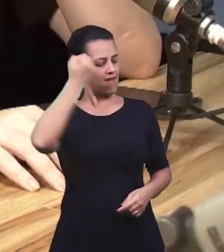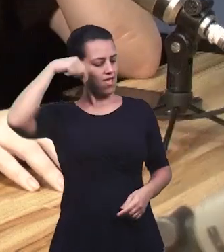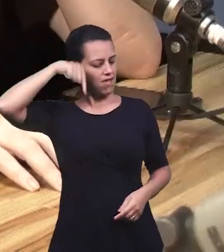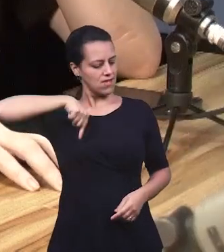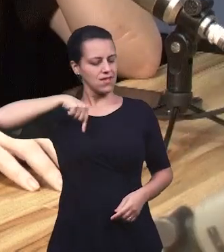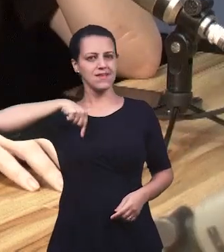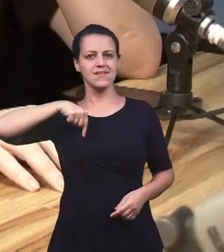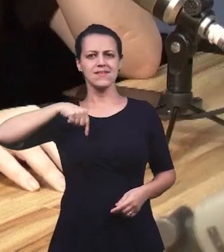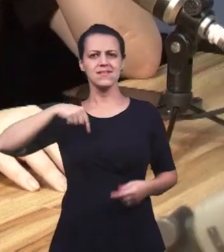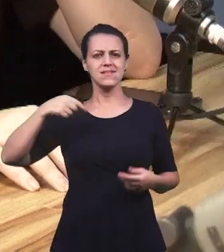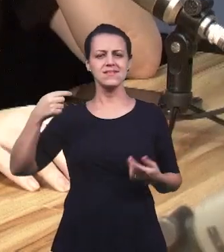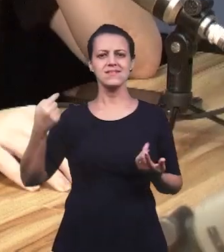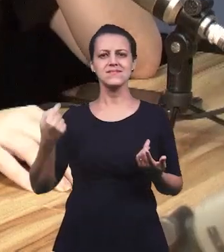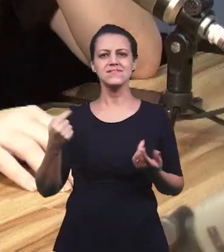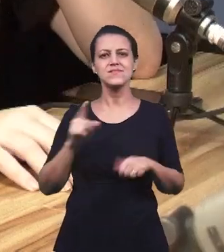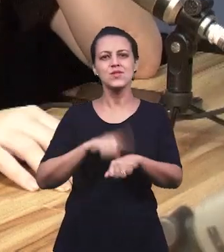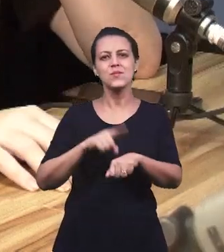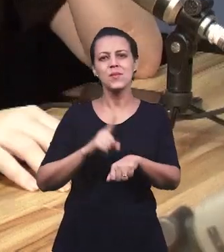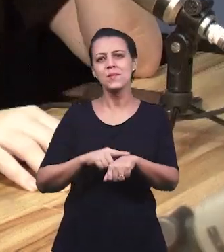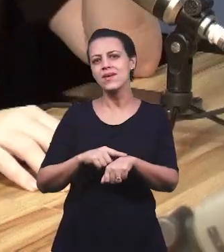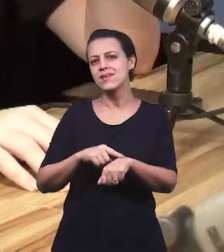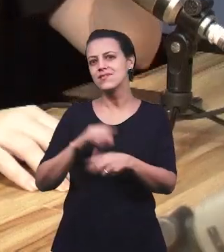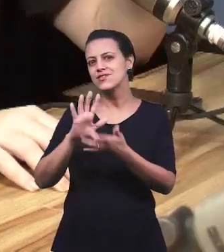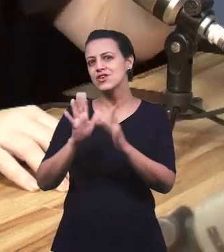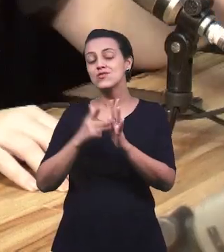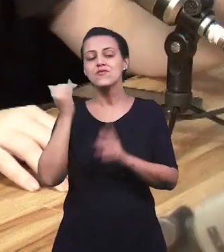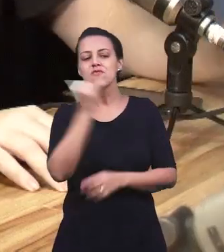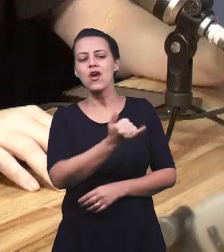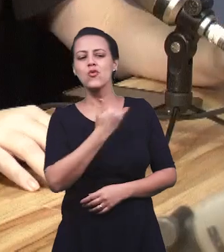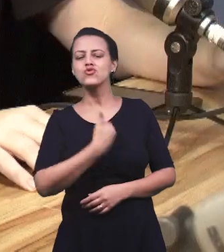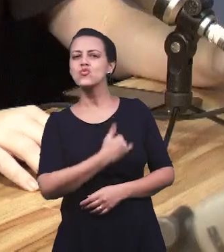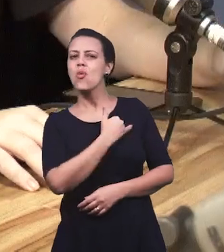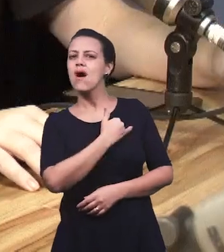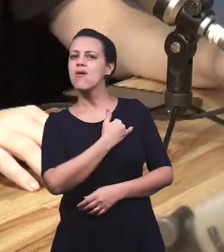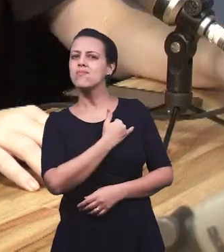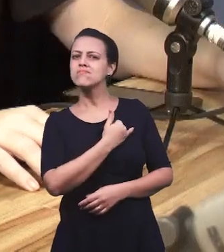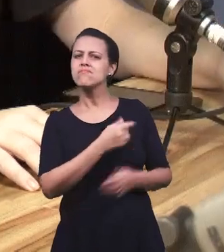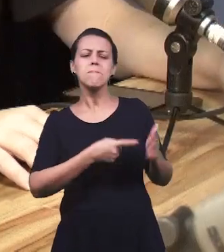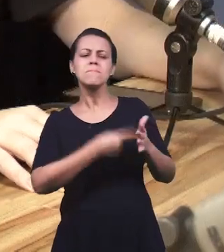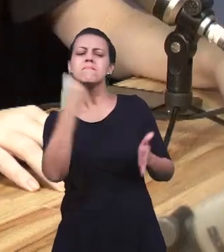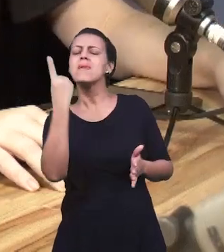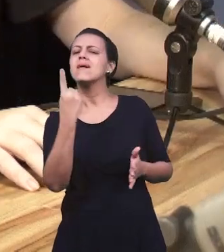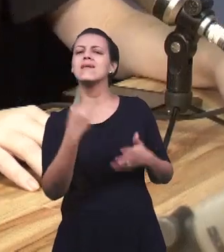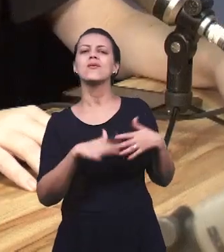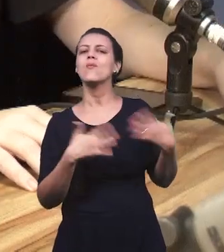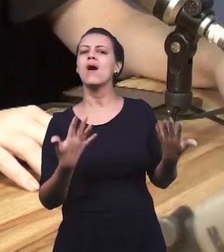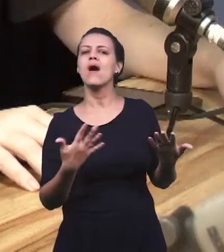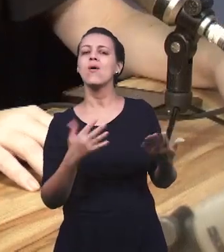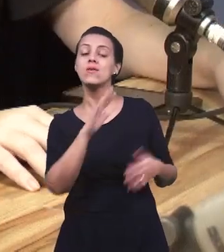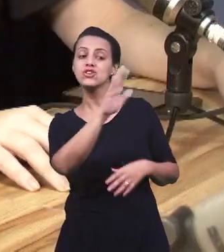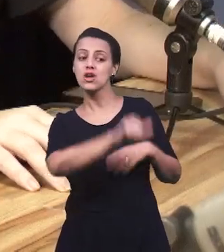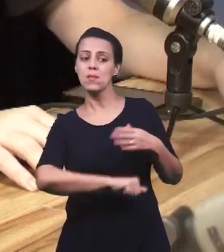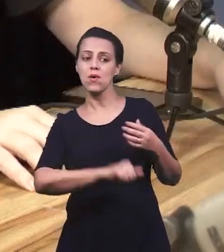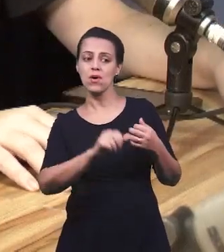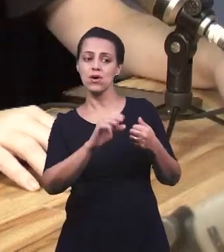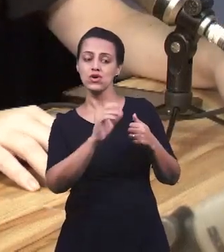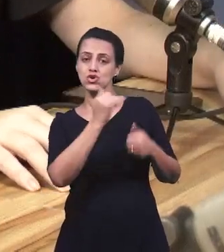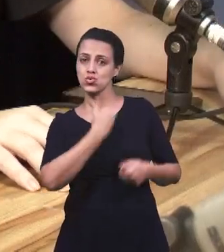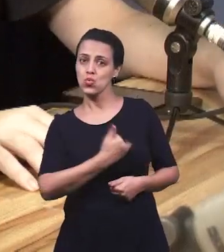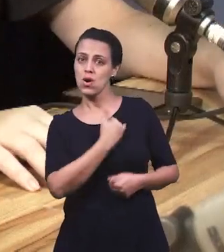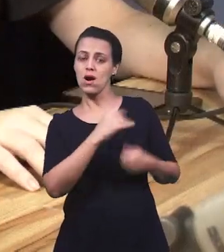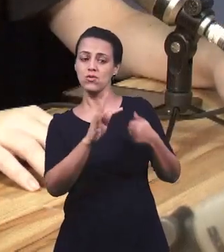quando a gente vai vendo o Evangelho, qual foi a primeira vez que Jesus falou com João? Jesus, ele chama João e Tiago assim, ó, vem e me